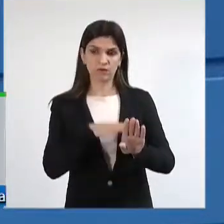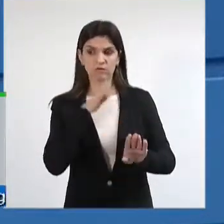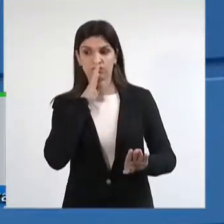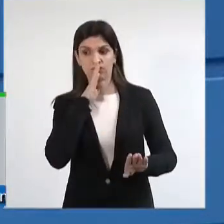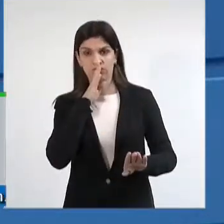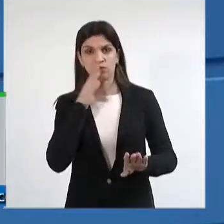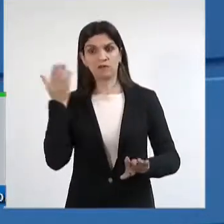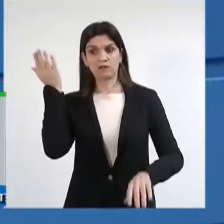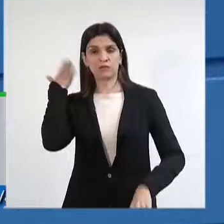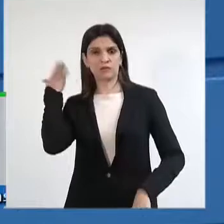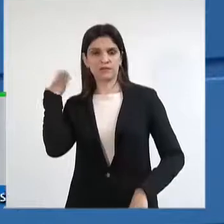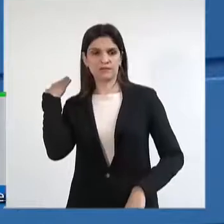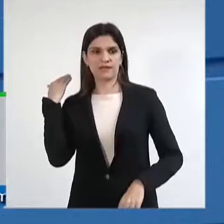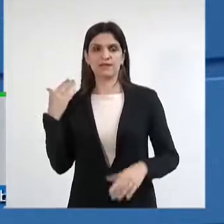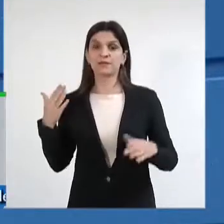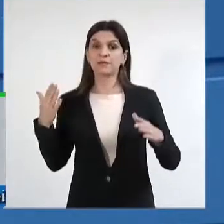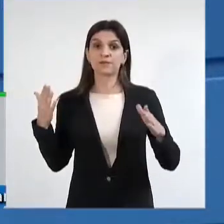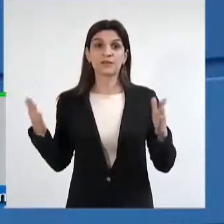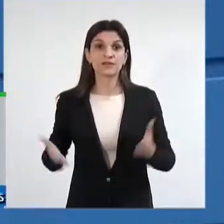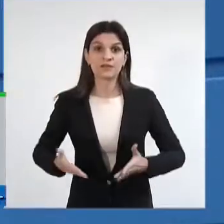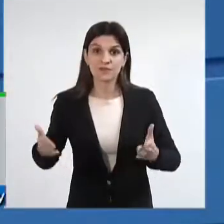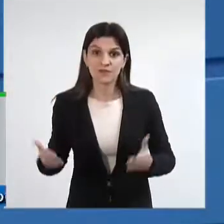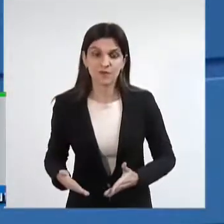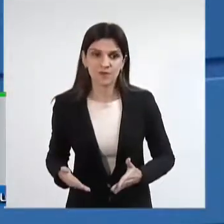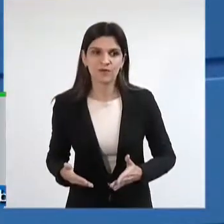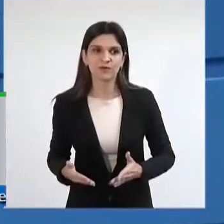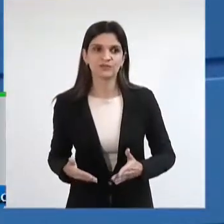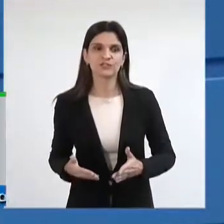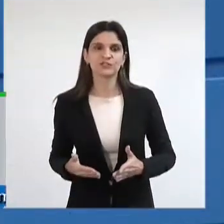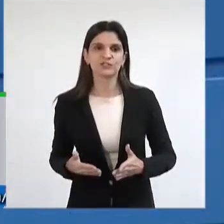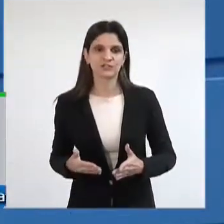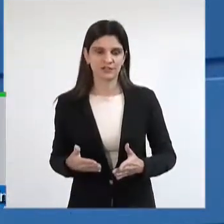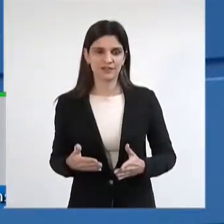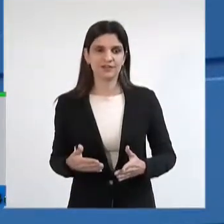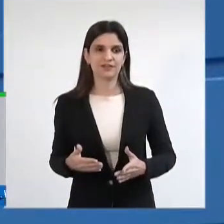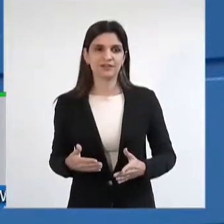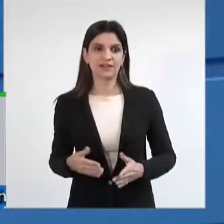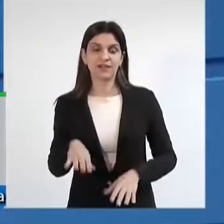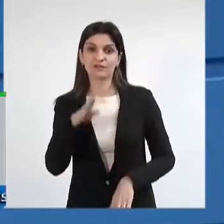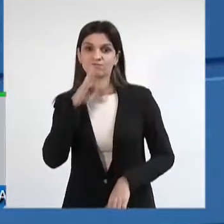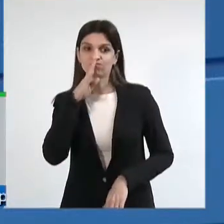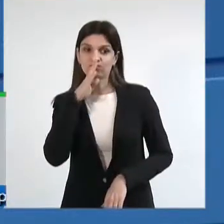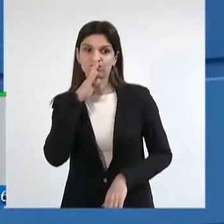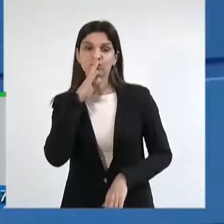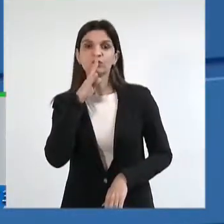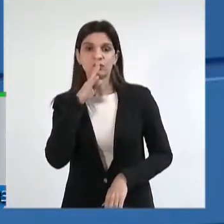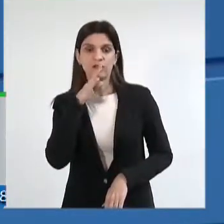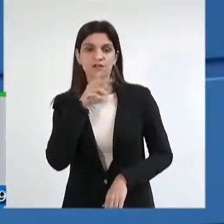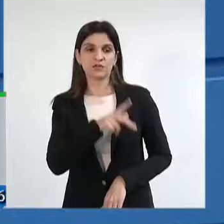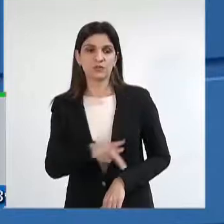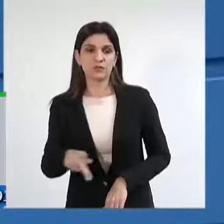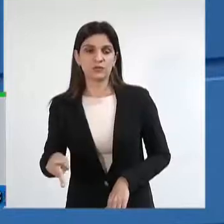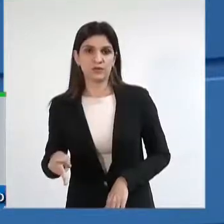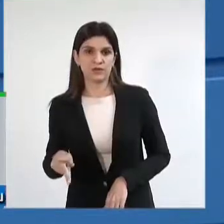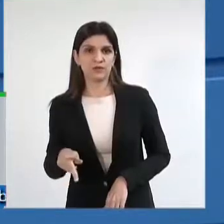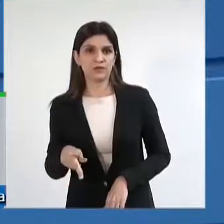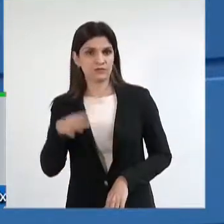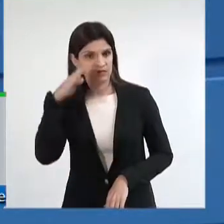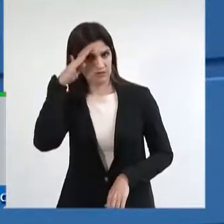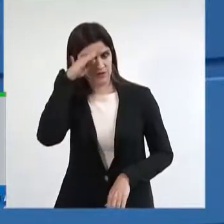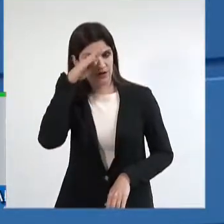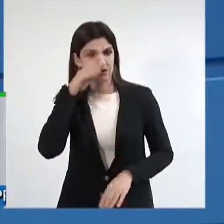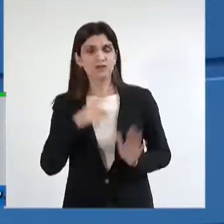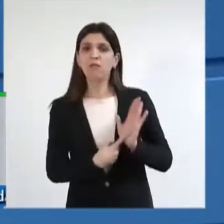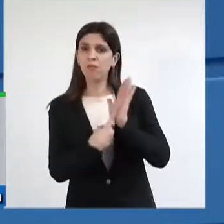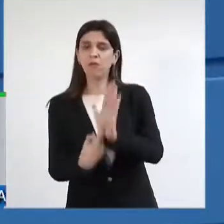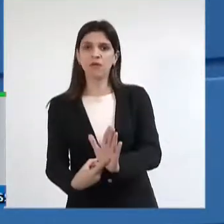hoje é o silêncio com a fala de um presidente que tem um pensamento que tudo que ele pensa ele fala. E eu acho que isso está correto porque